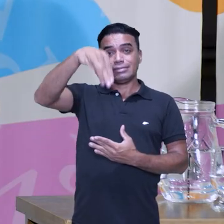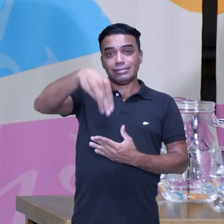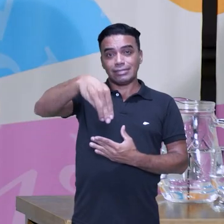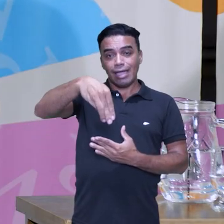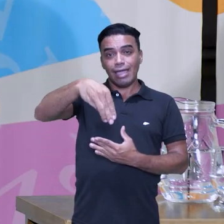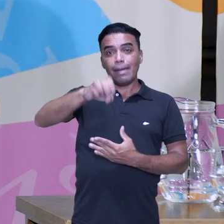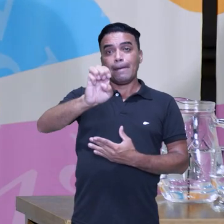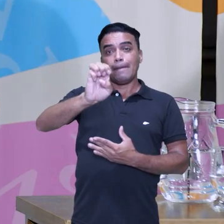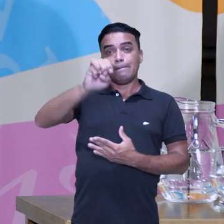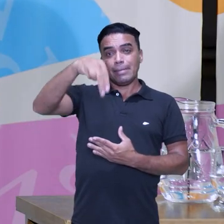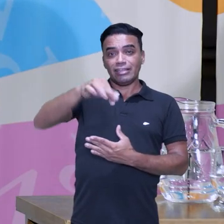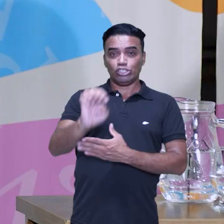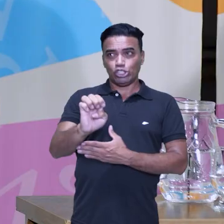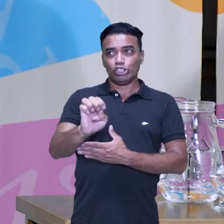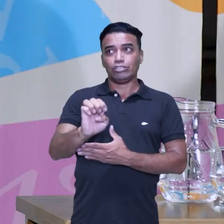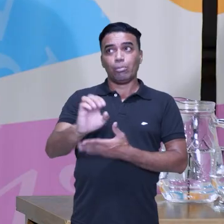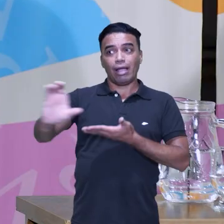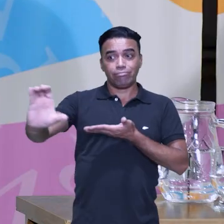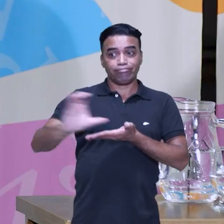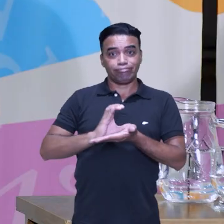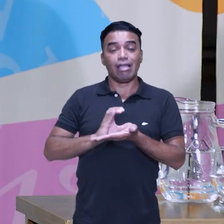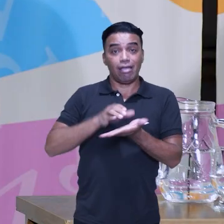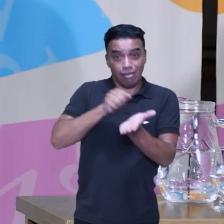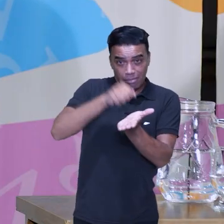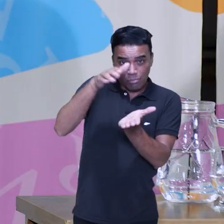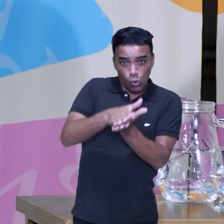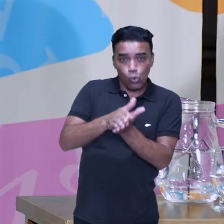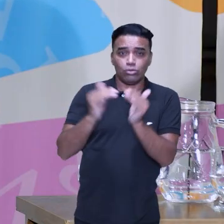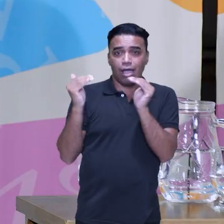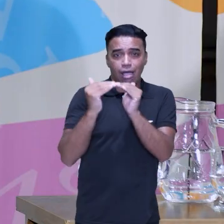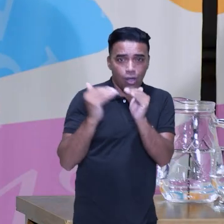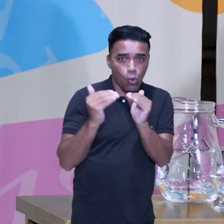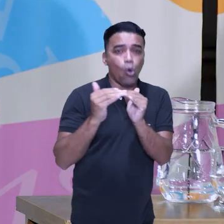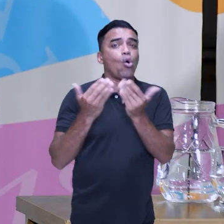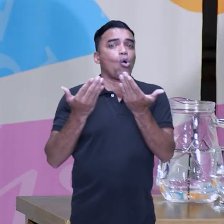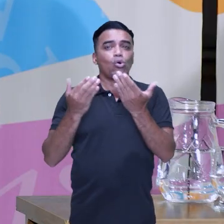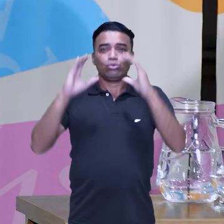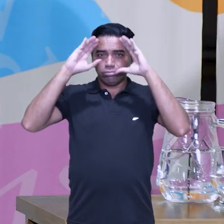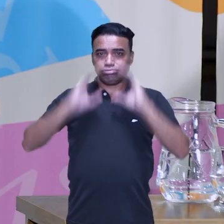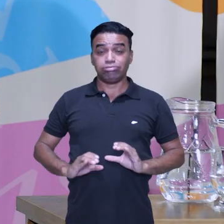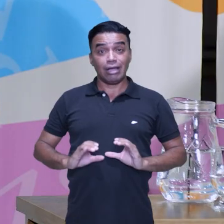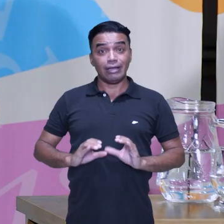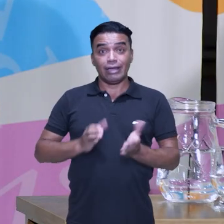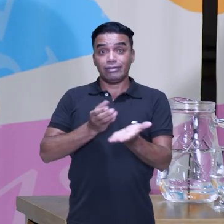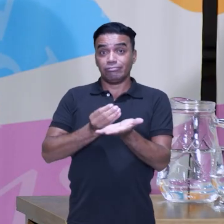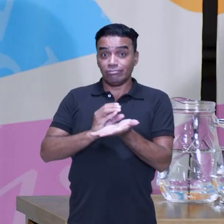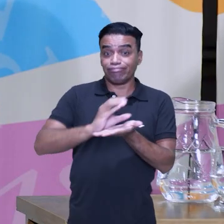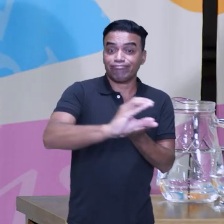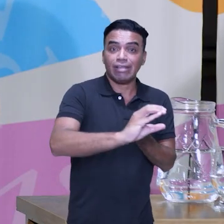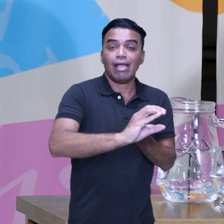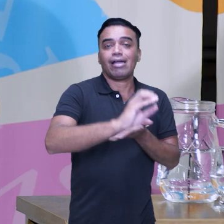esses recursos que vieram de multas, de acordos, de termos de ajustamento de conduta e fazer o direcionamento para